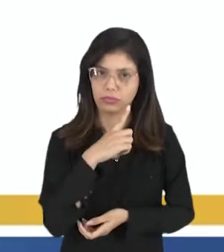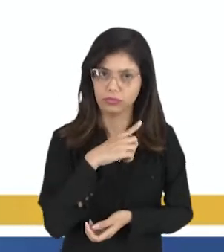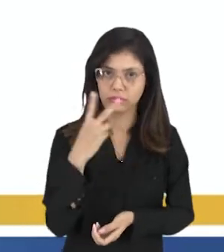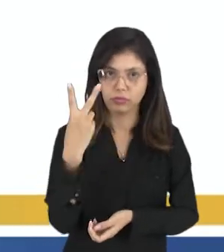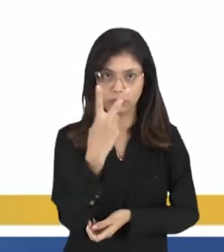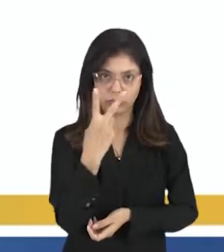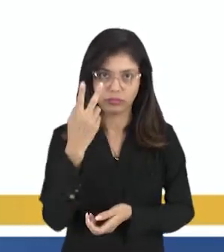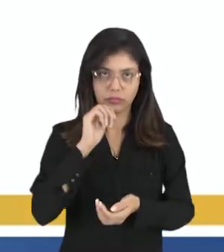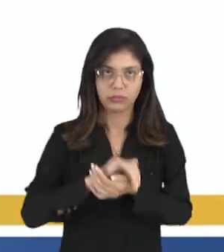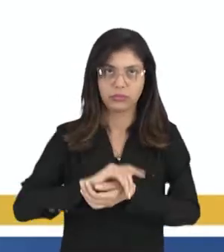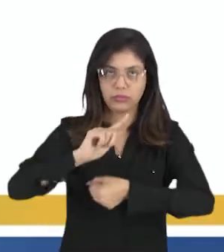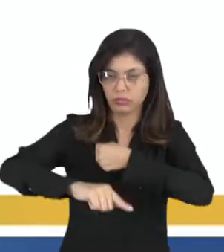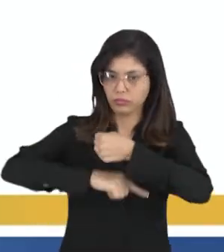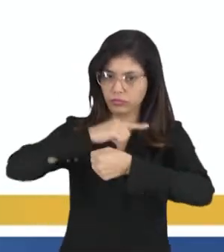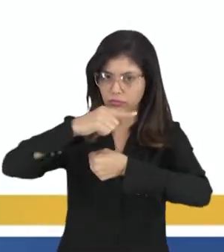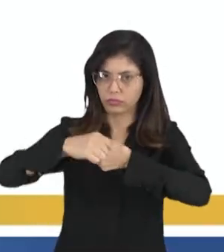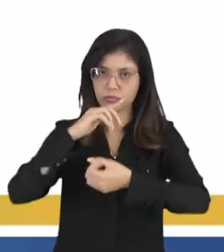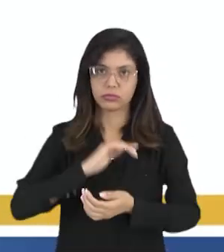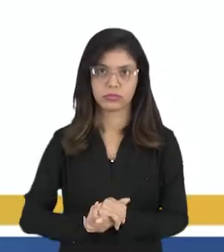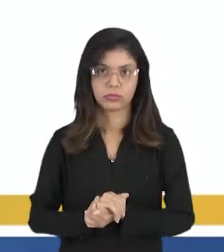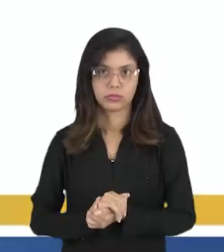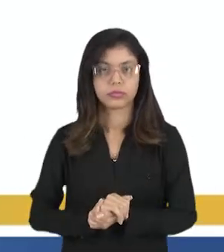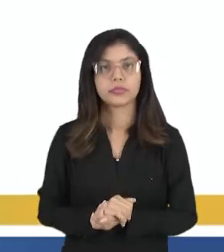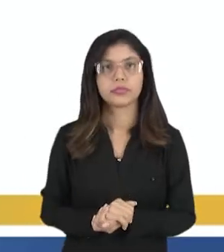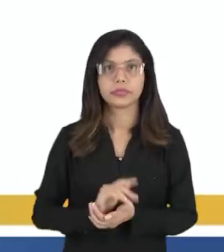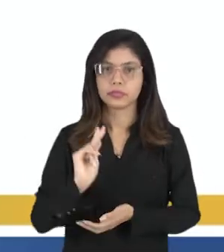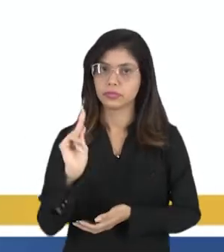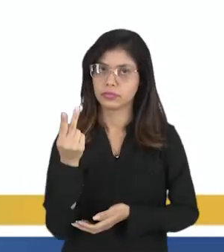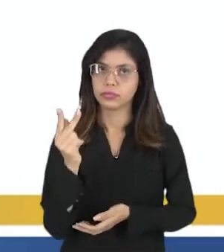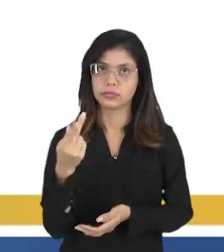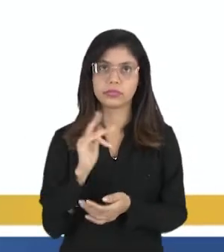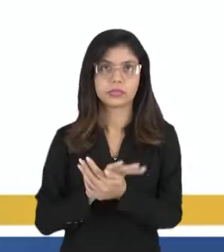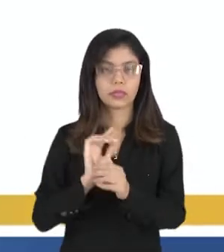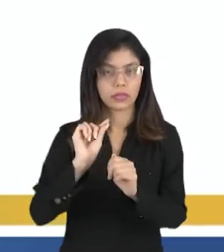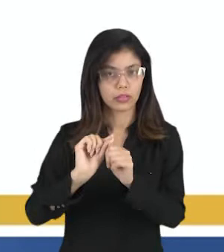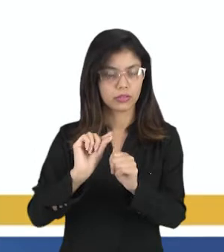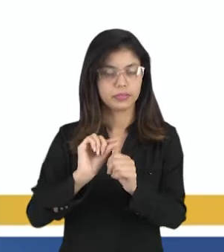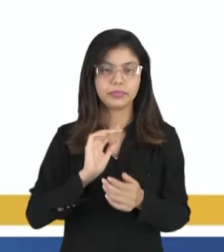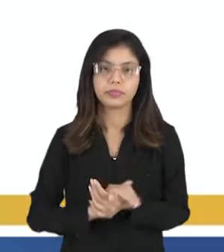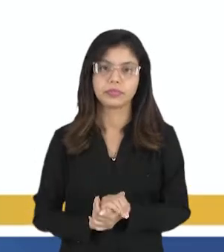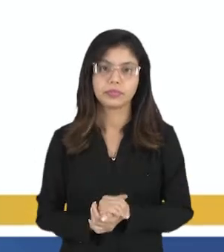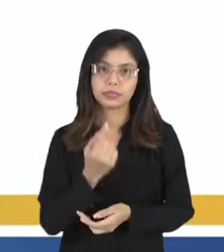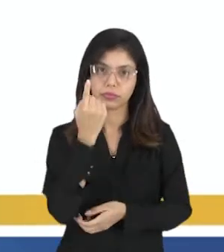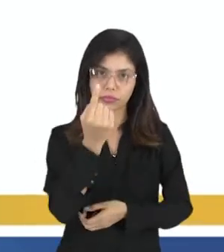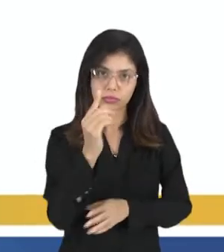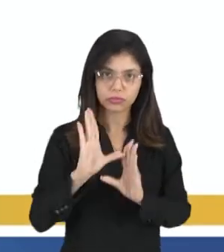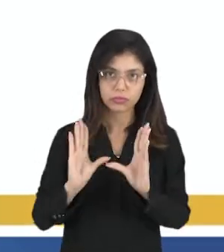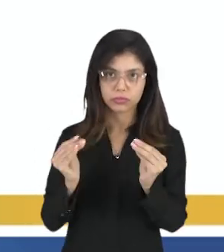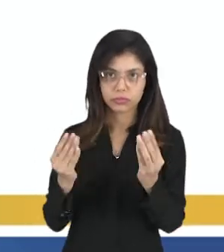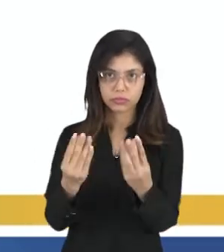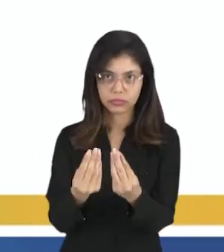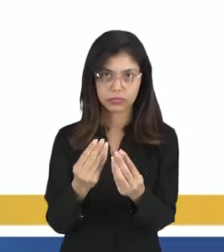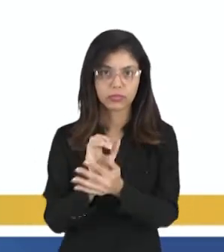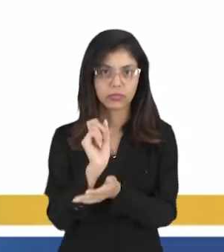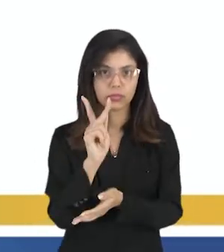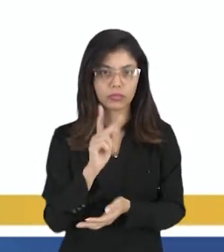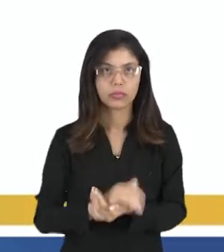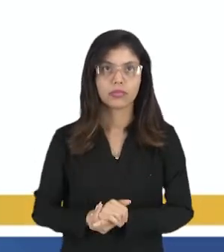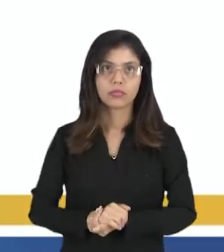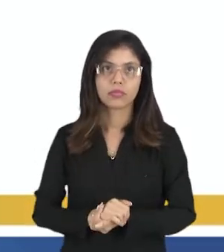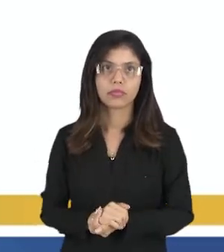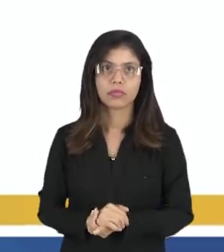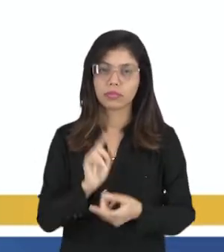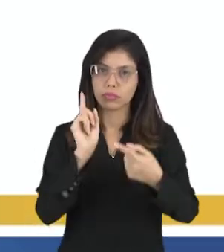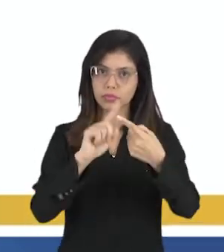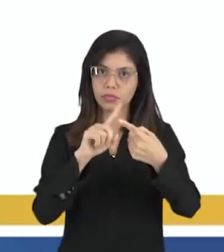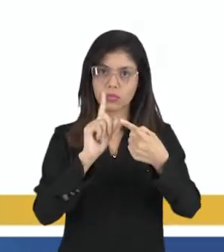dois átomos de hidrogênio formando uma substância, ok? Então, aqui eu